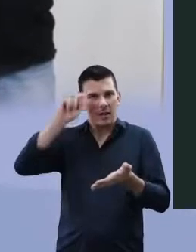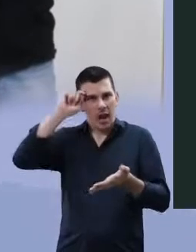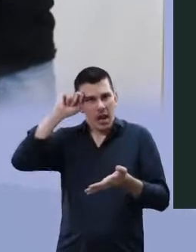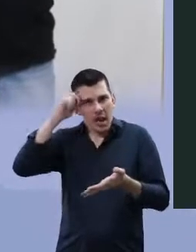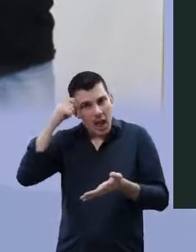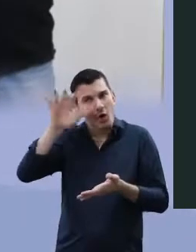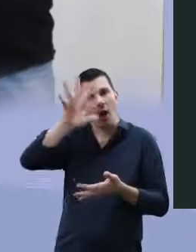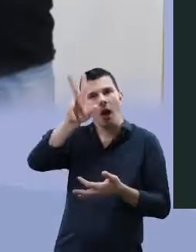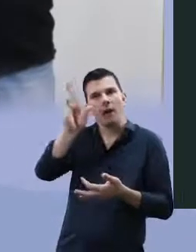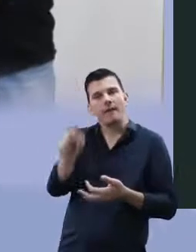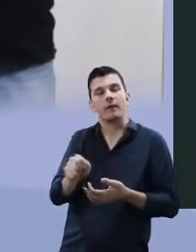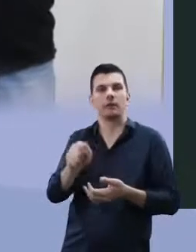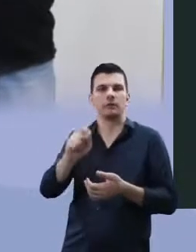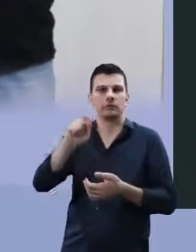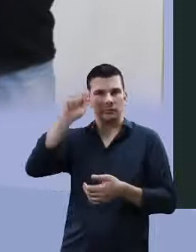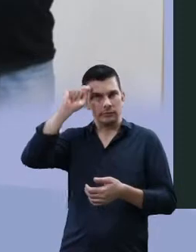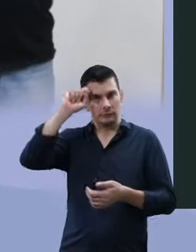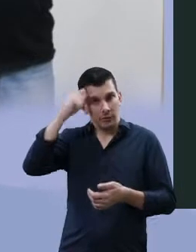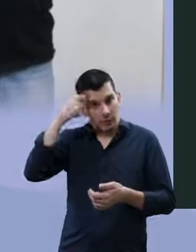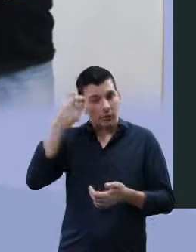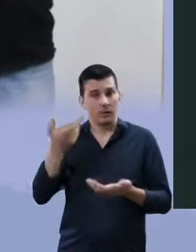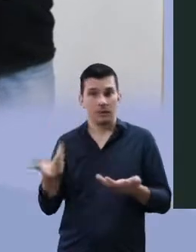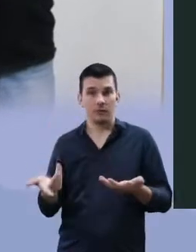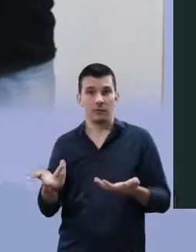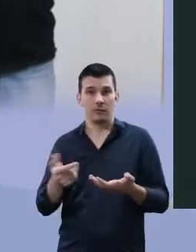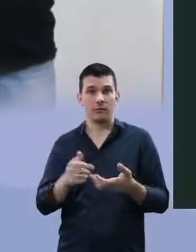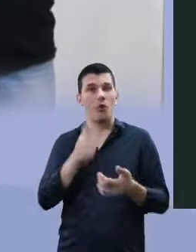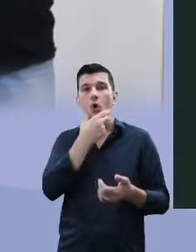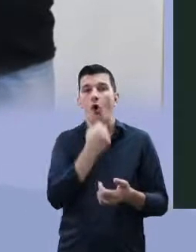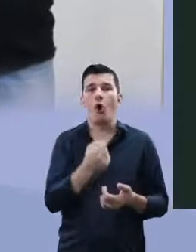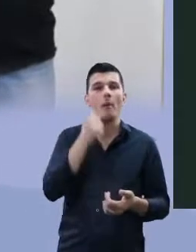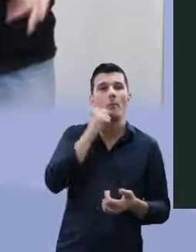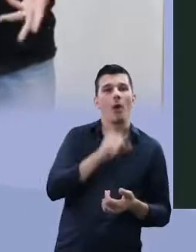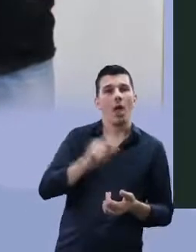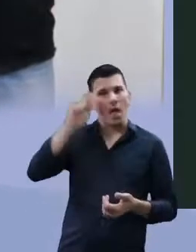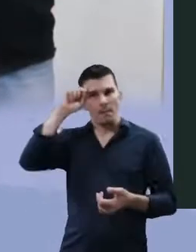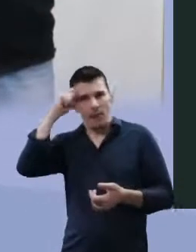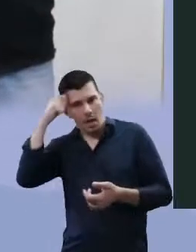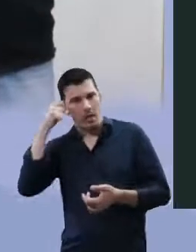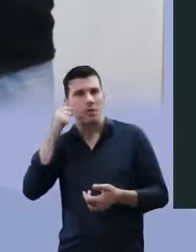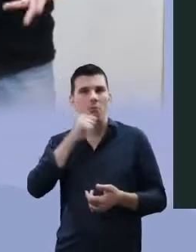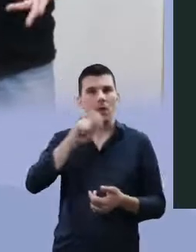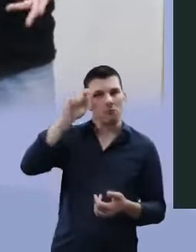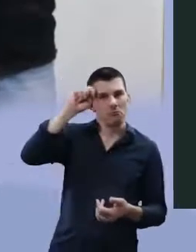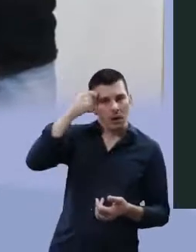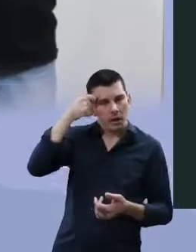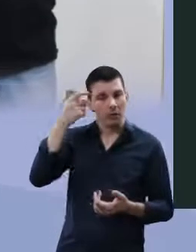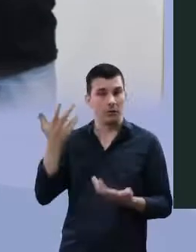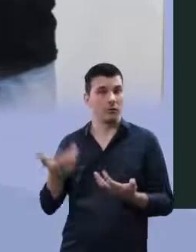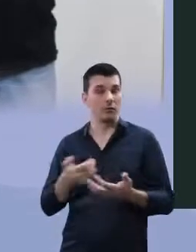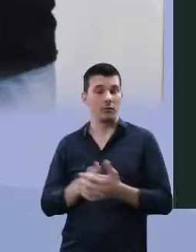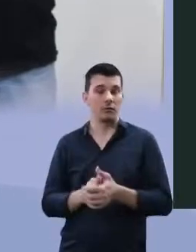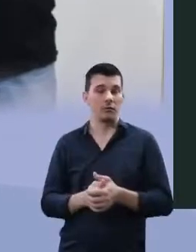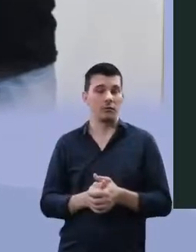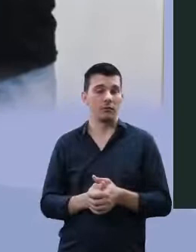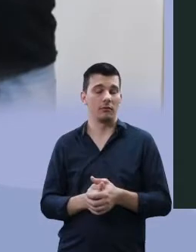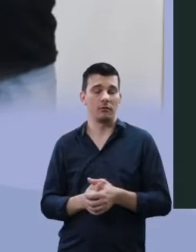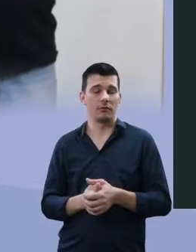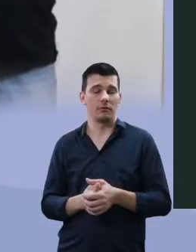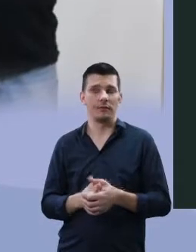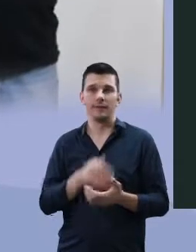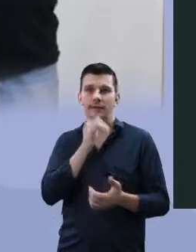os africanos, os afrodescendentes, né, os negros, né, as negras, os pretos, as pretas. Mas, por